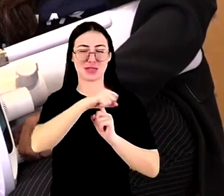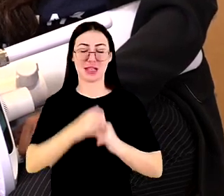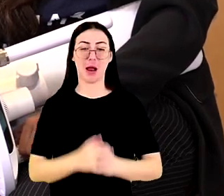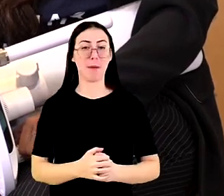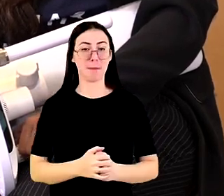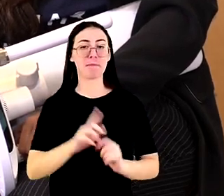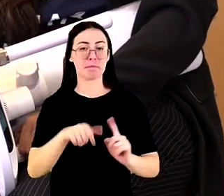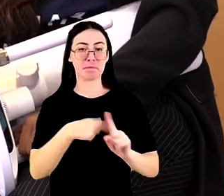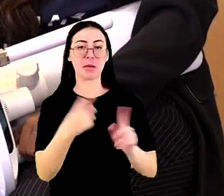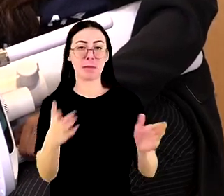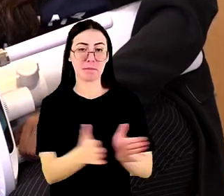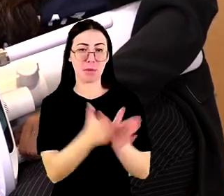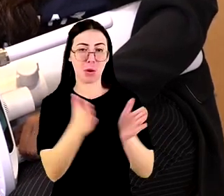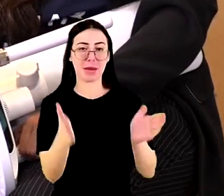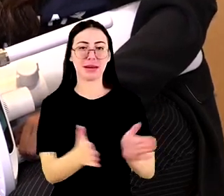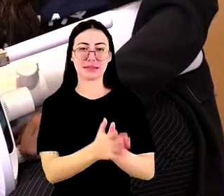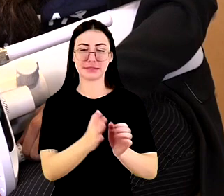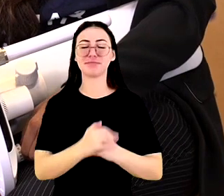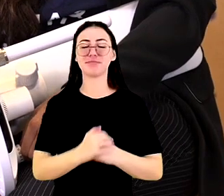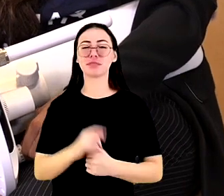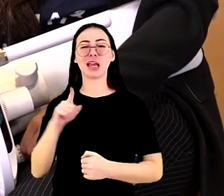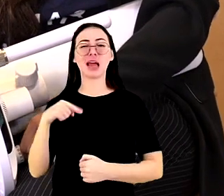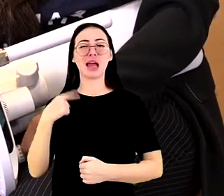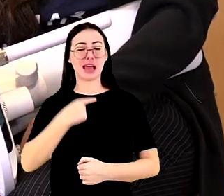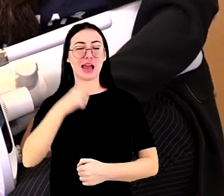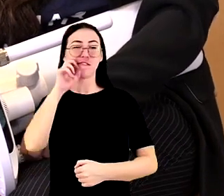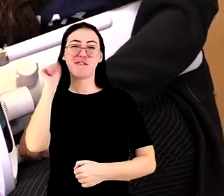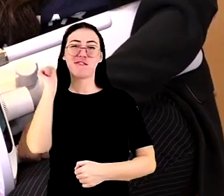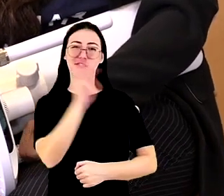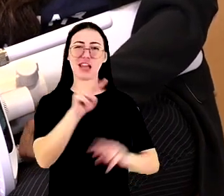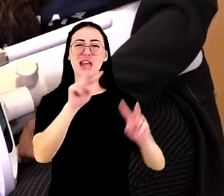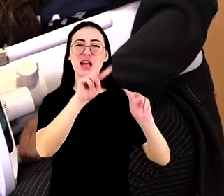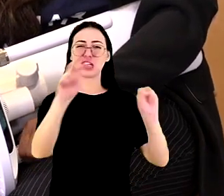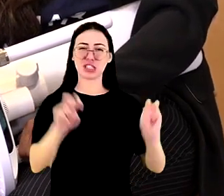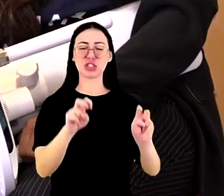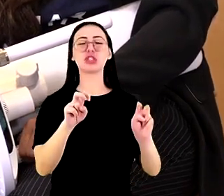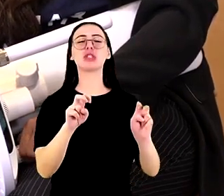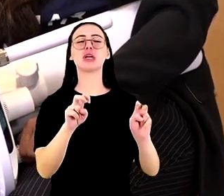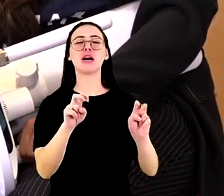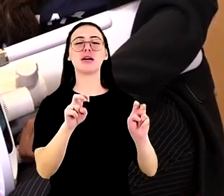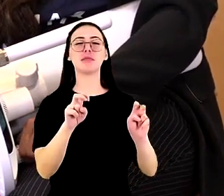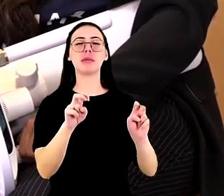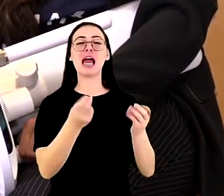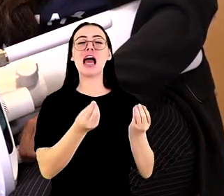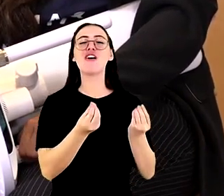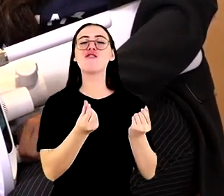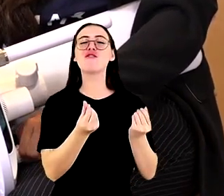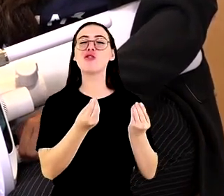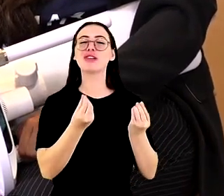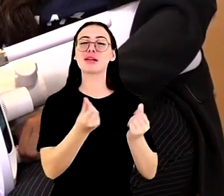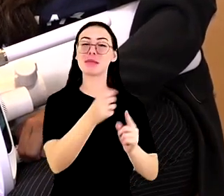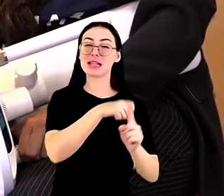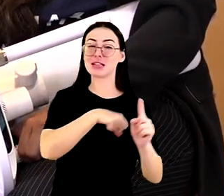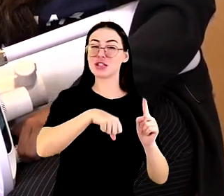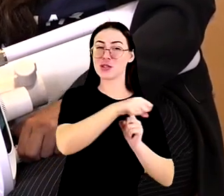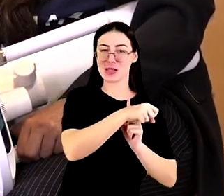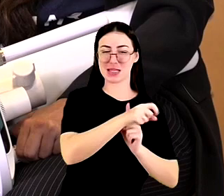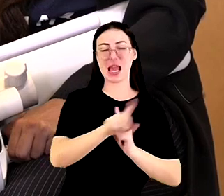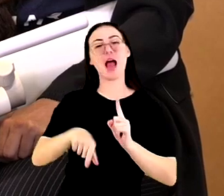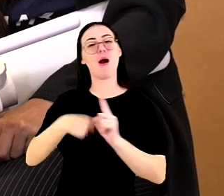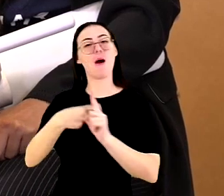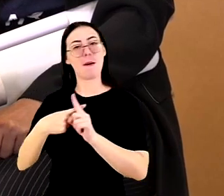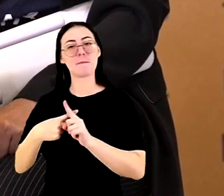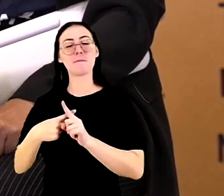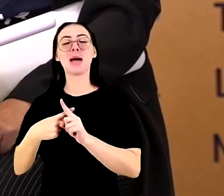que a gente está bem acostumado, né, a ouvir, a ver, mas tem a vulnerabilidade digital, que ela é fundamental e que